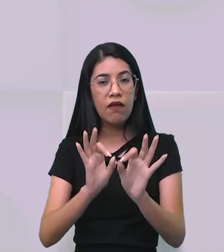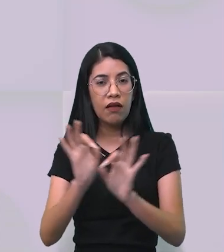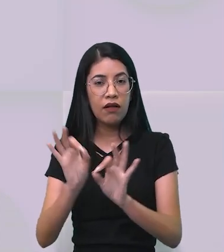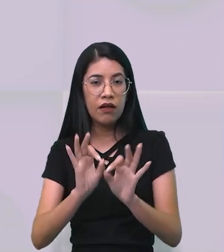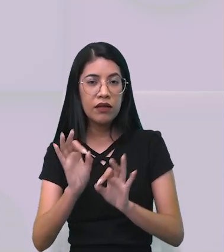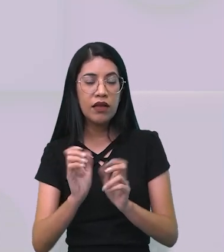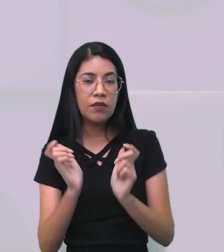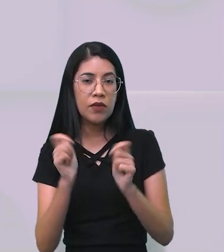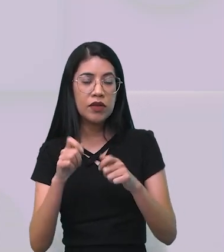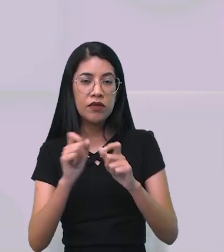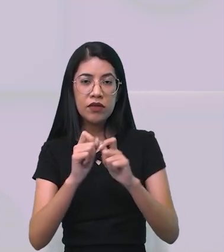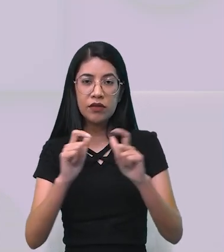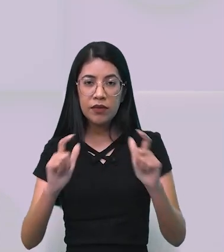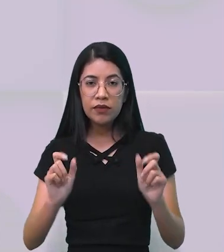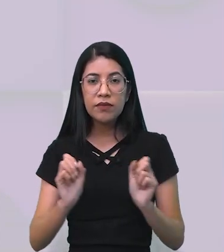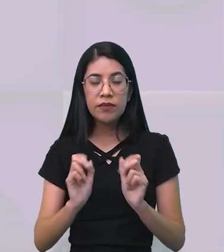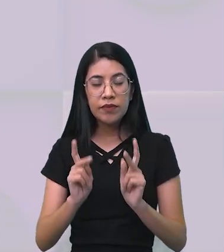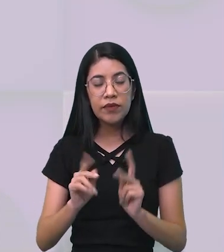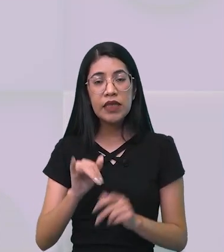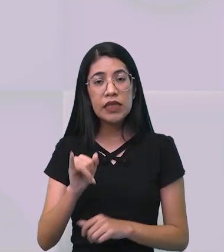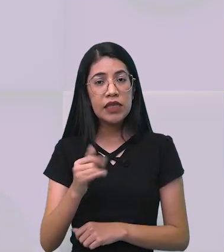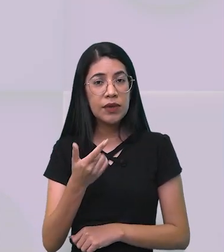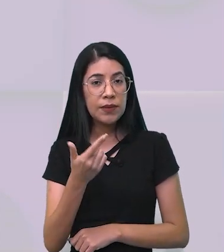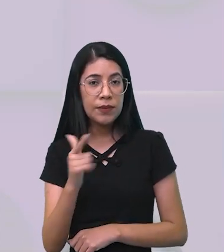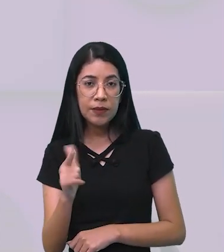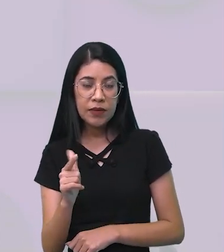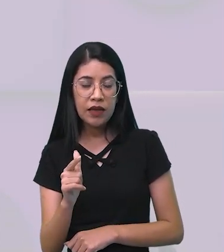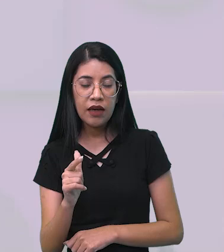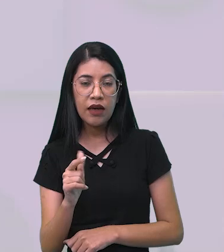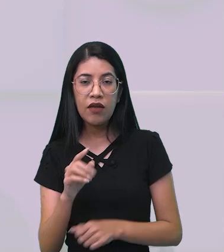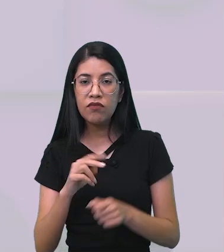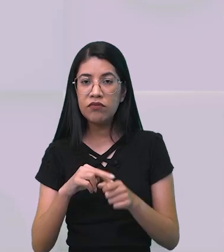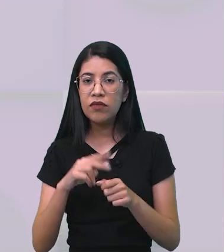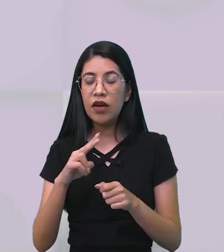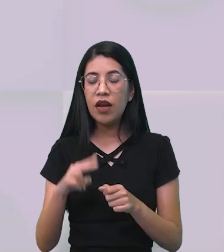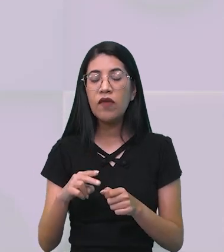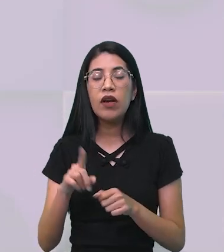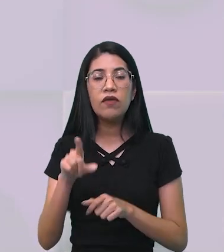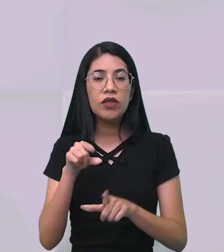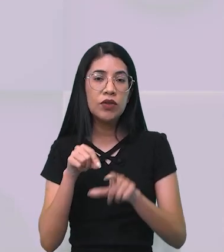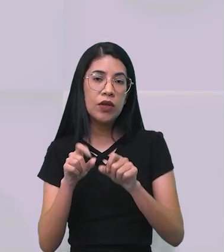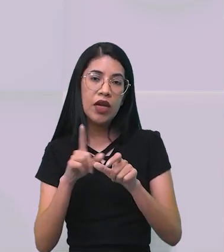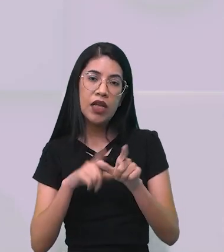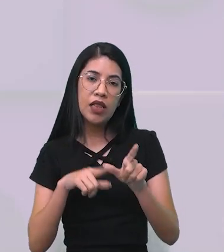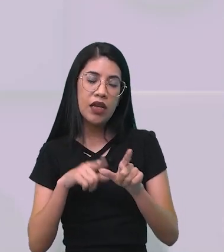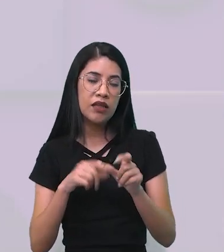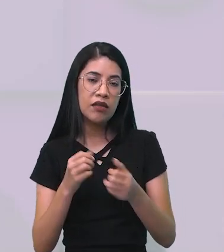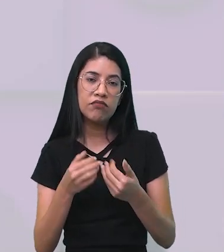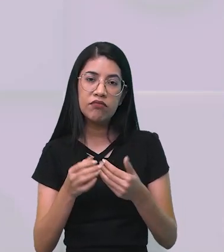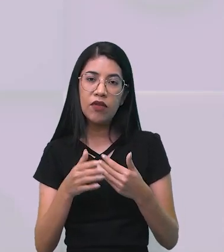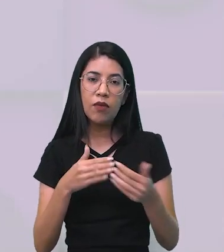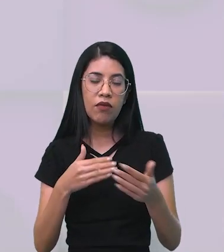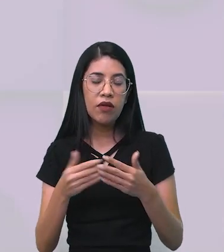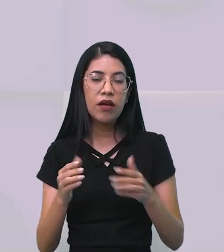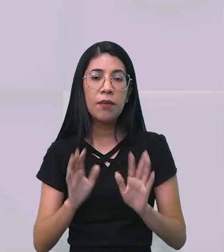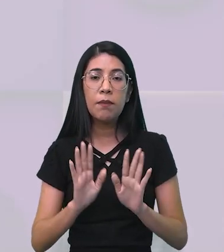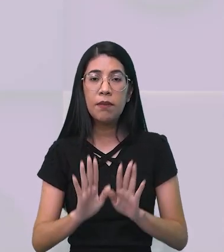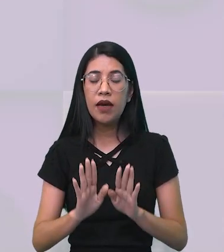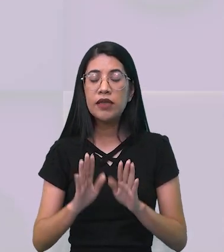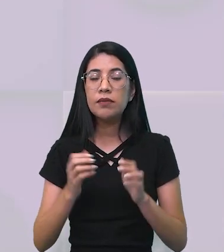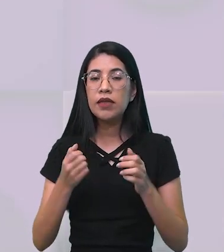sua expressão, tá? Caso não tenha, então você vai escolher uma variável, tá certo? Mas lembrando que